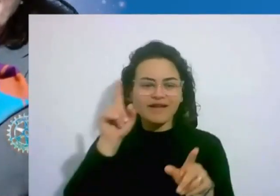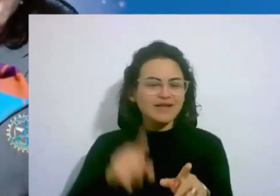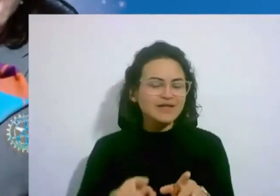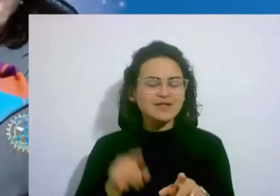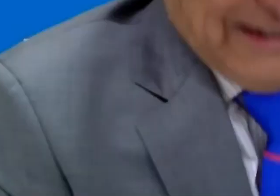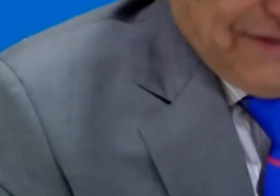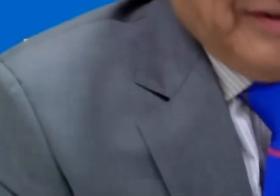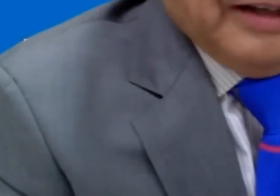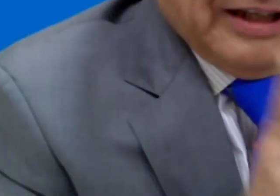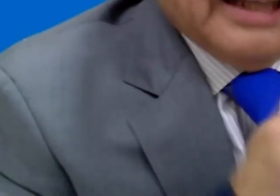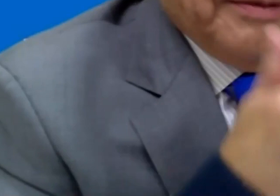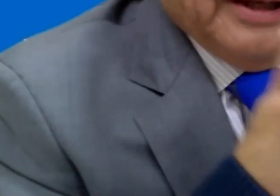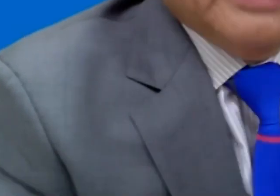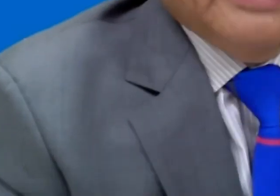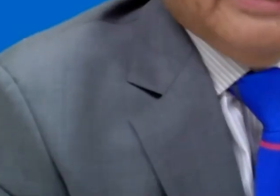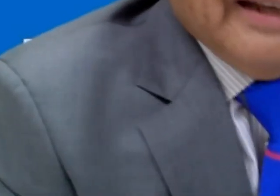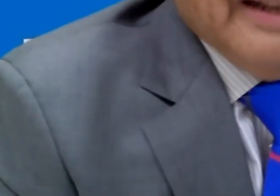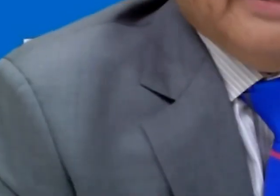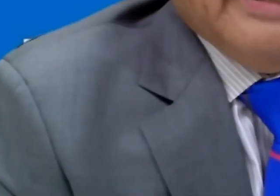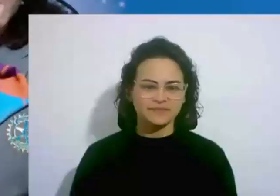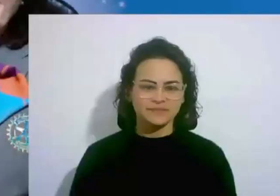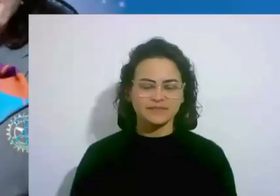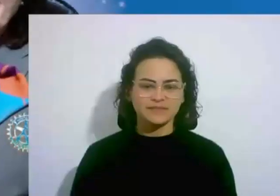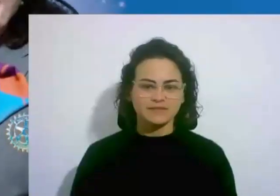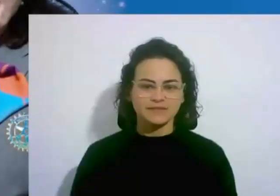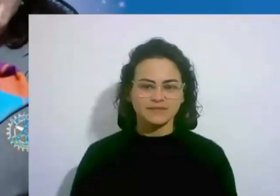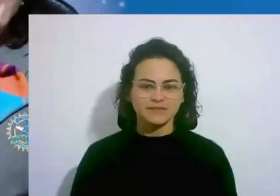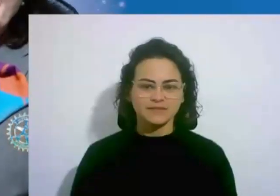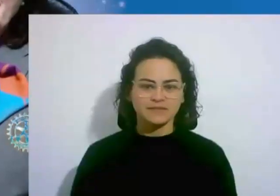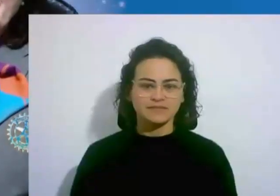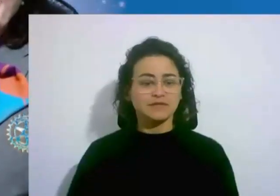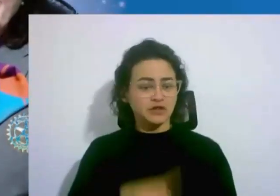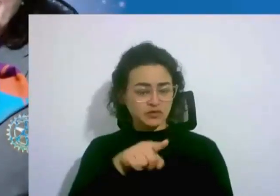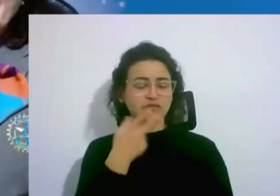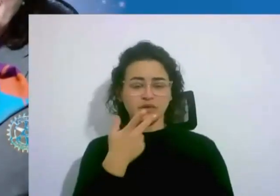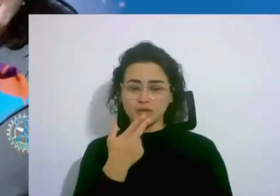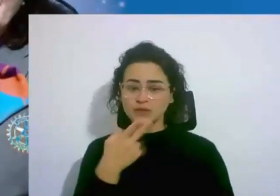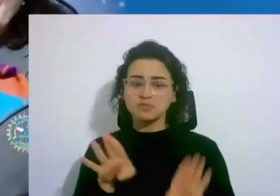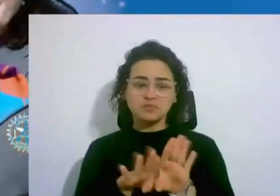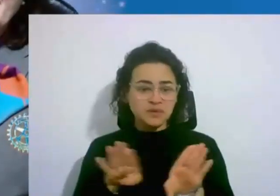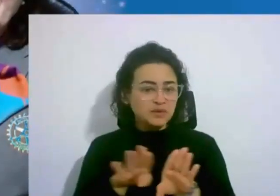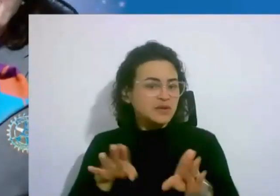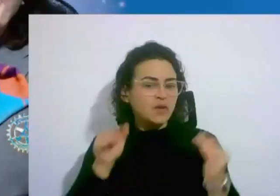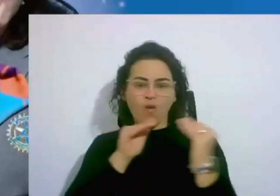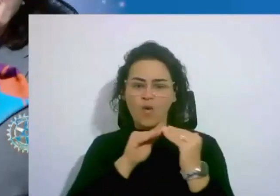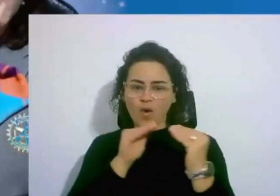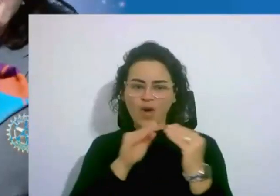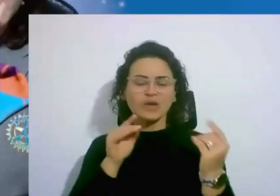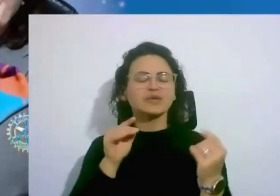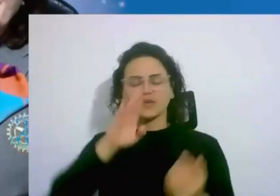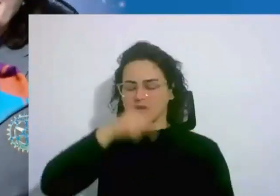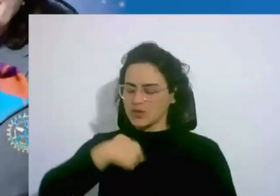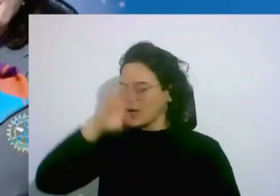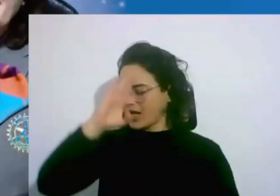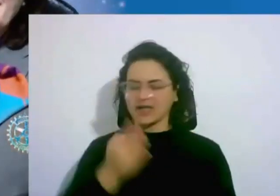vida. Verdade. E hoje, ouvindo de você isso, eu acredito piamente